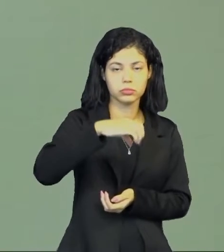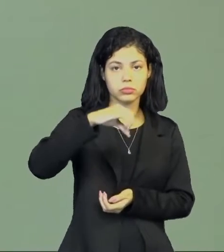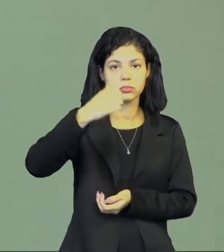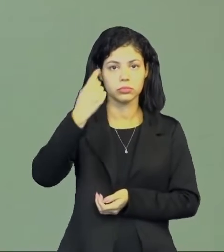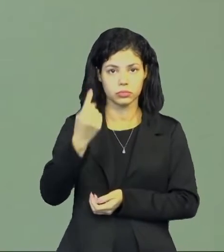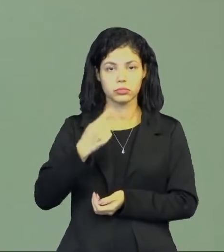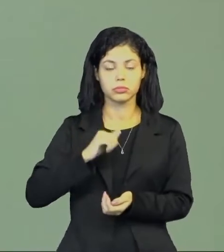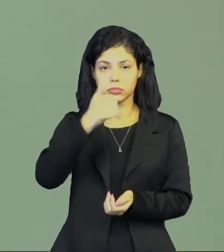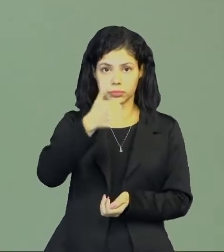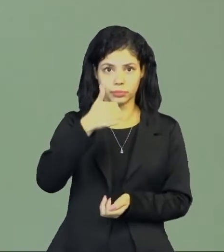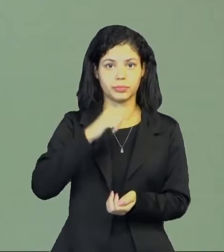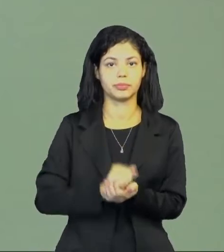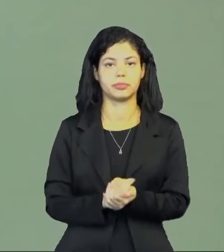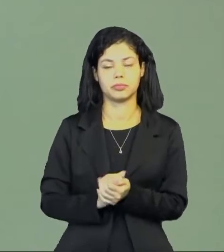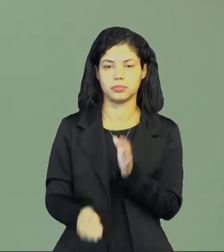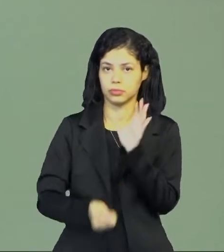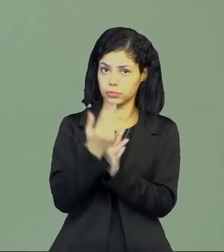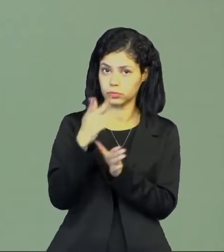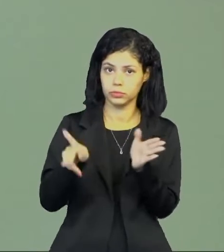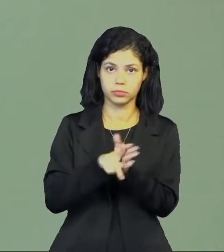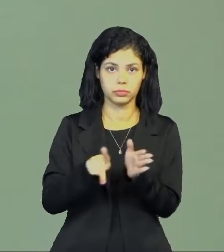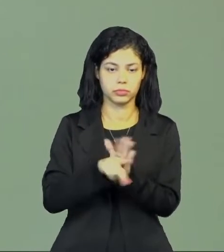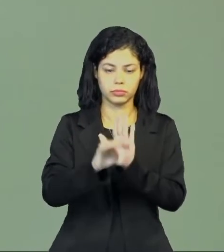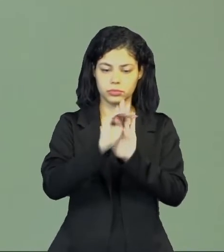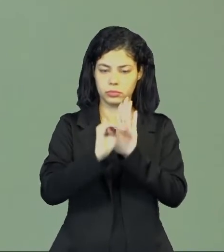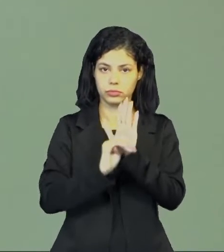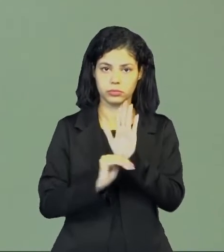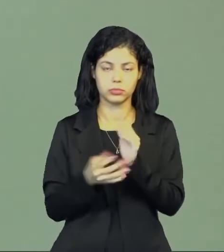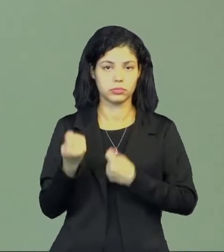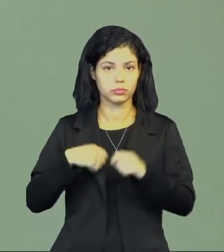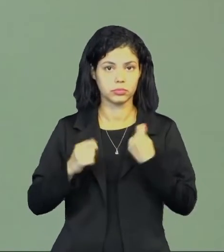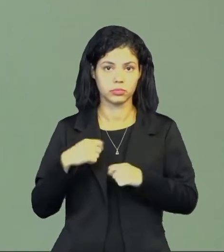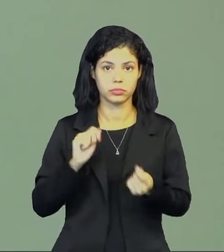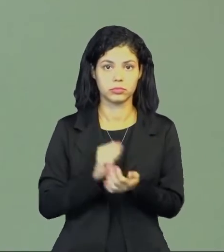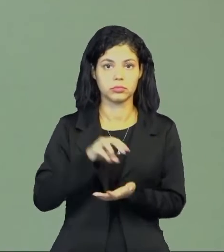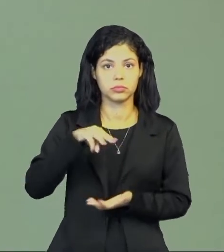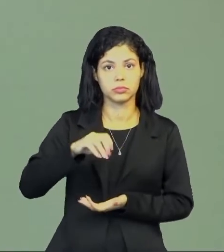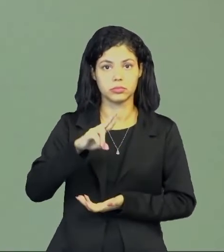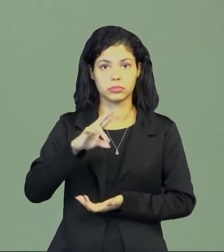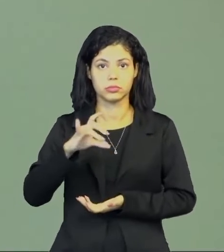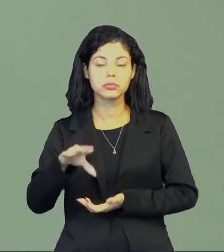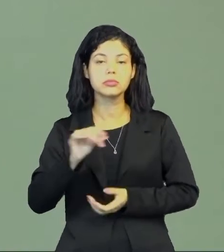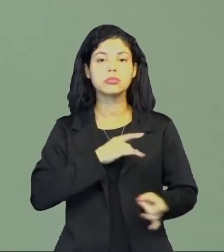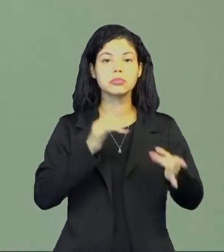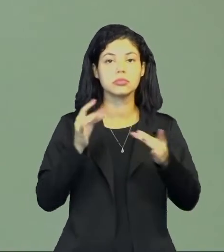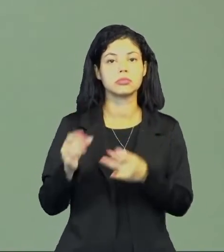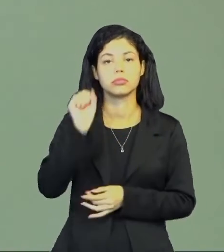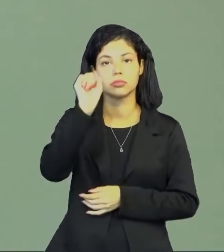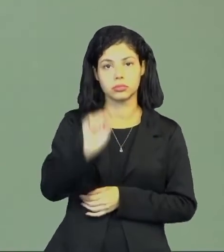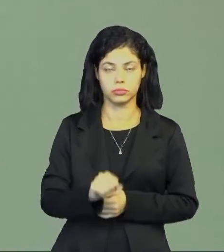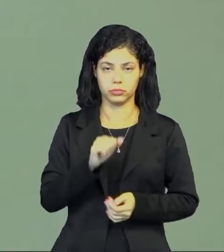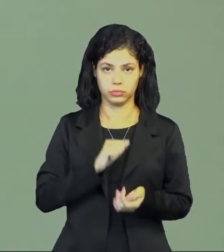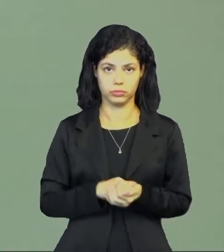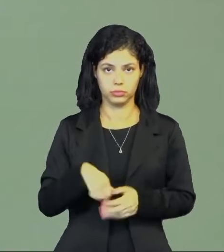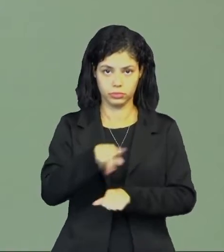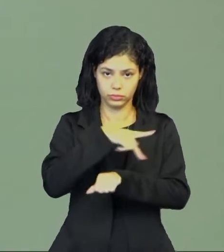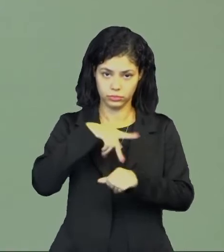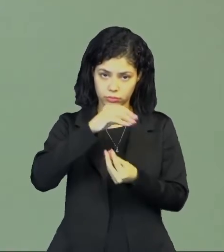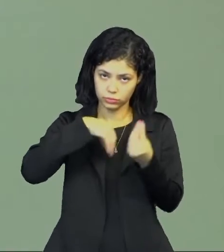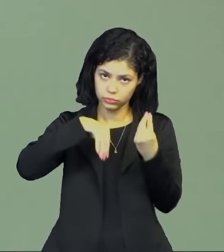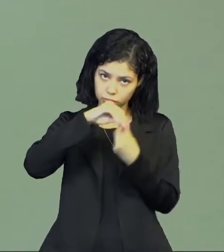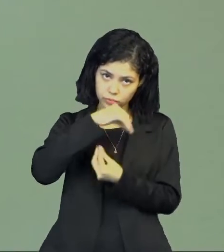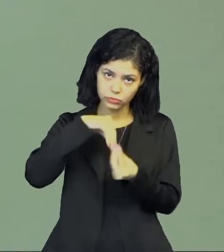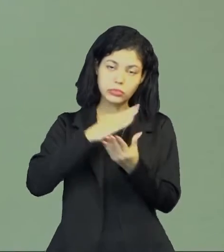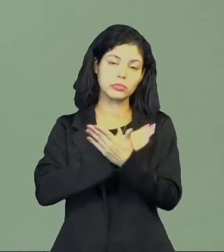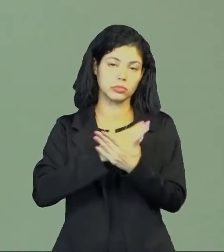chamado Tratado de Assunção, né, surgiu aí o bloco econômico, né, o Mercosul, Mercado Consumidor do Sul. E aí esses países desenvolveram, né,